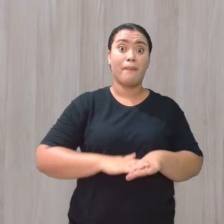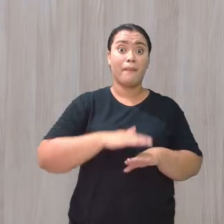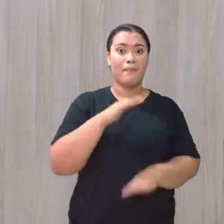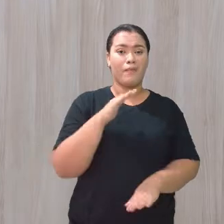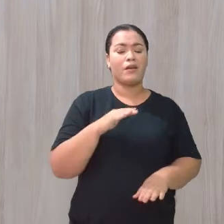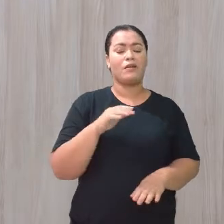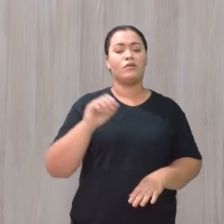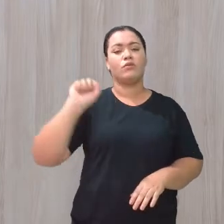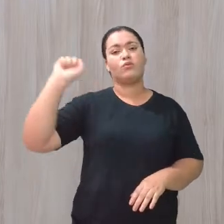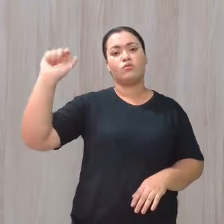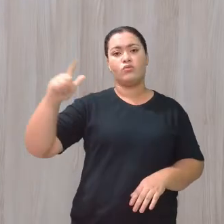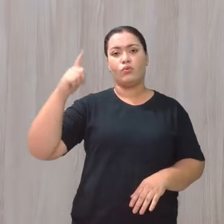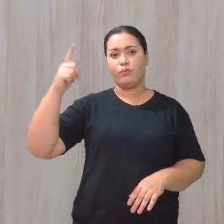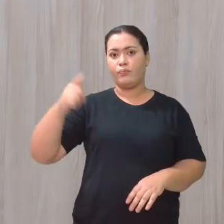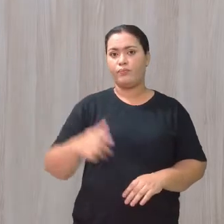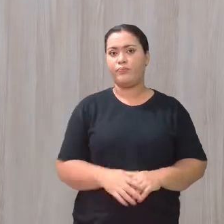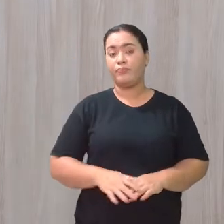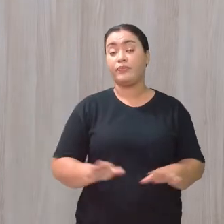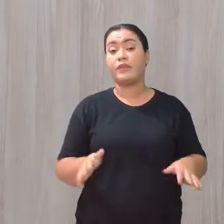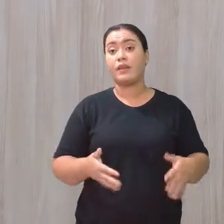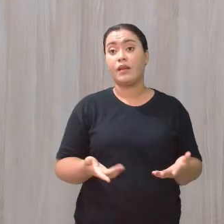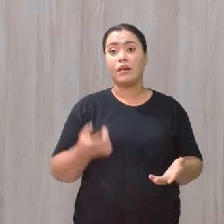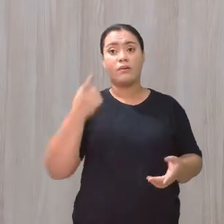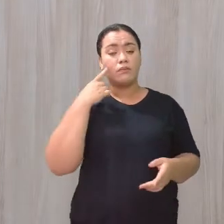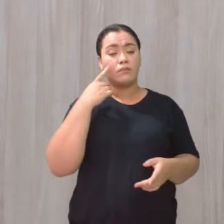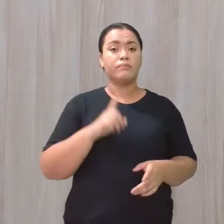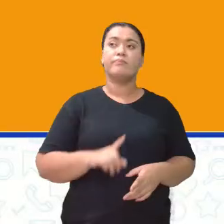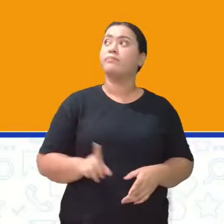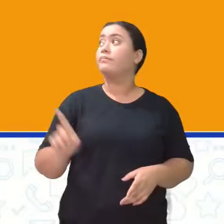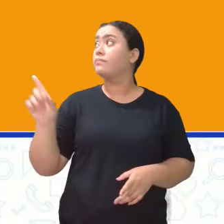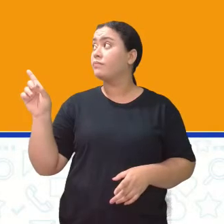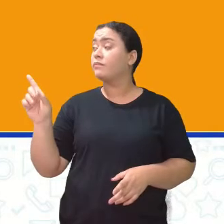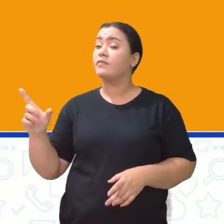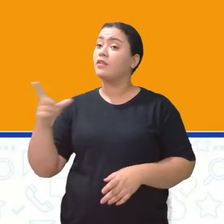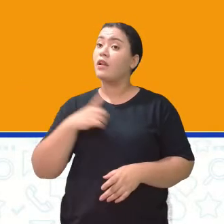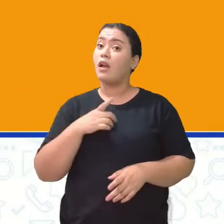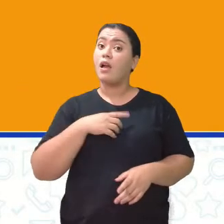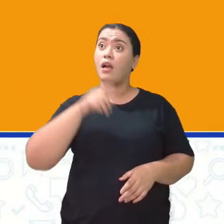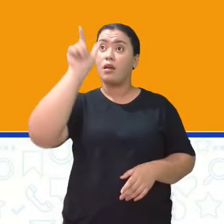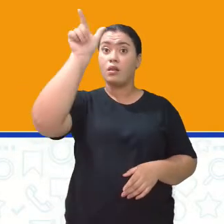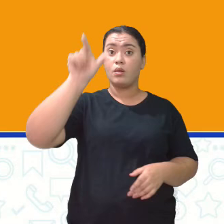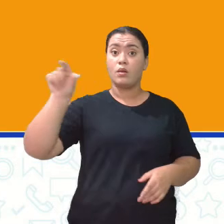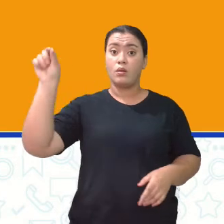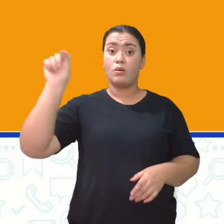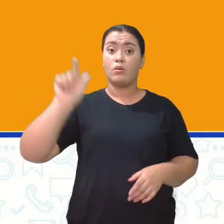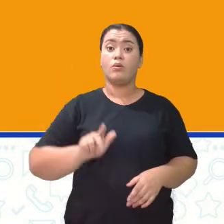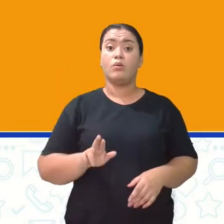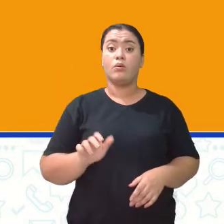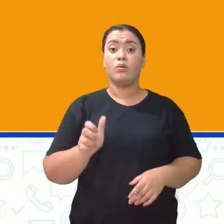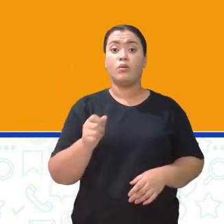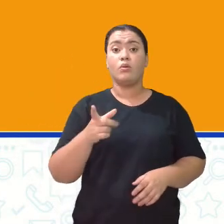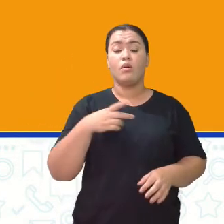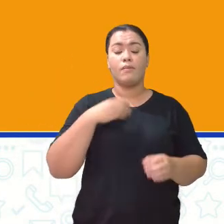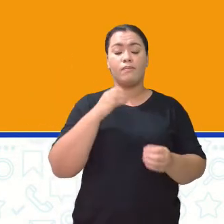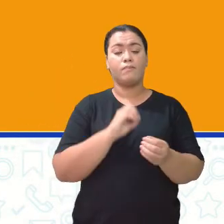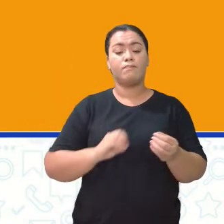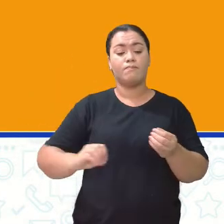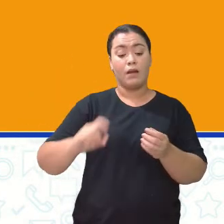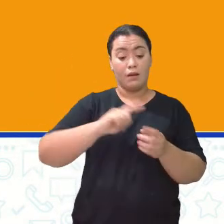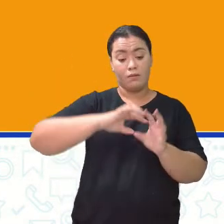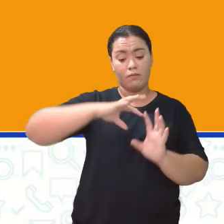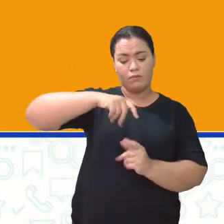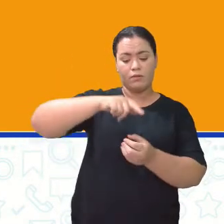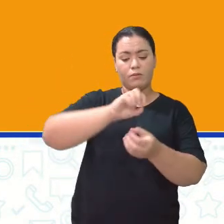o Sol. Então aqui nós temos, olha, como a Lua, quando a Lua, né, ela gira em torno de nosso planeta, ela